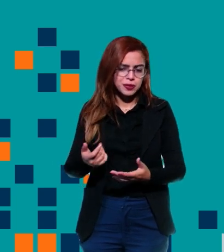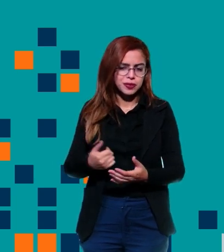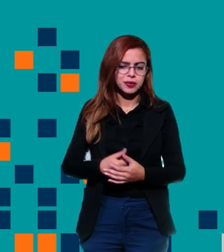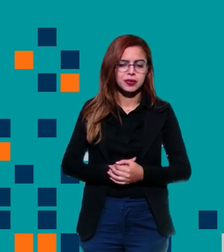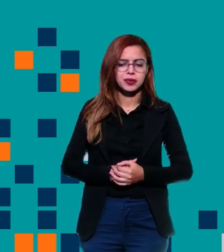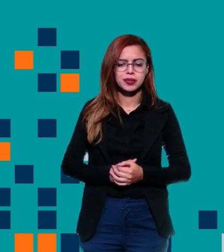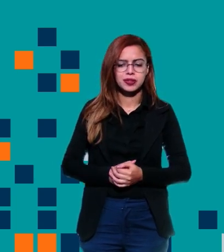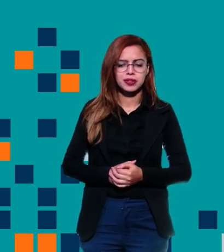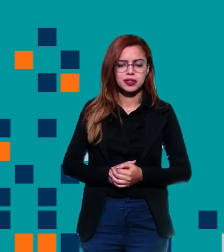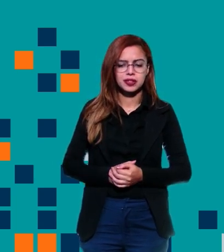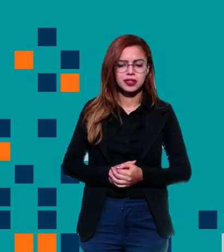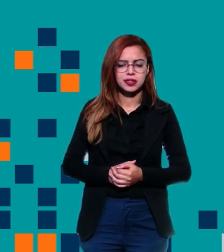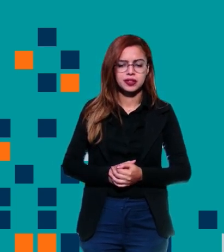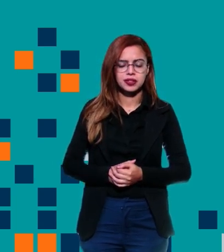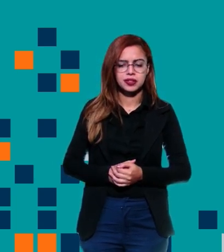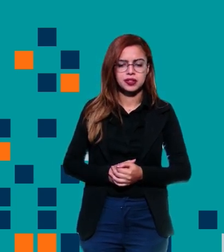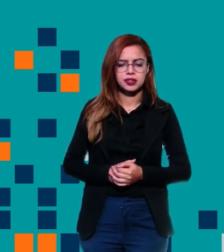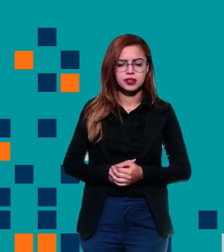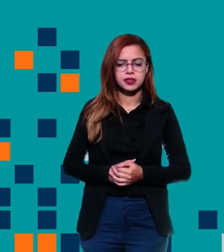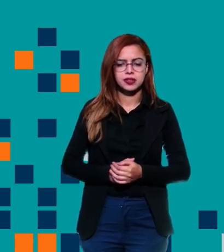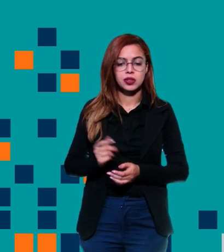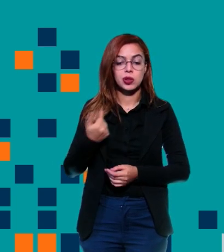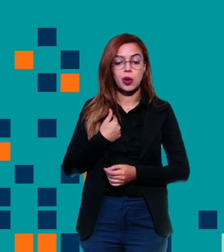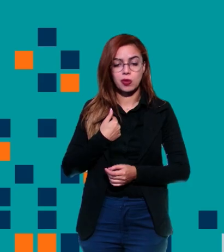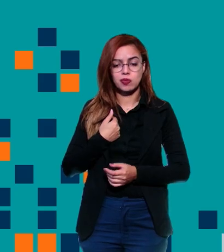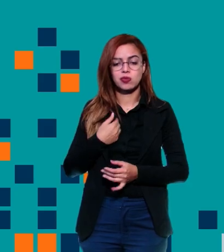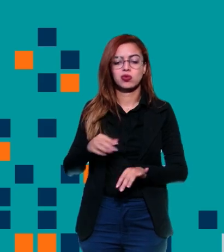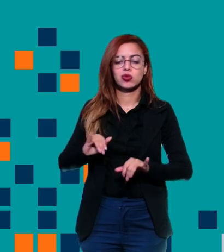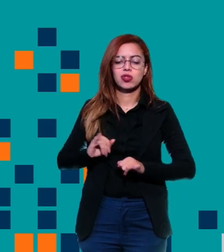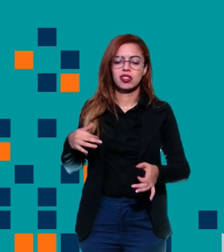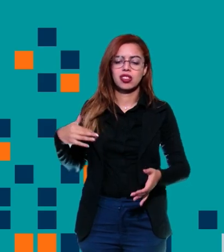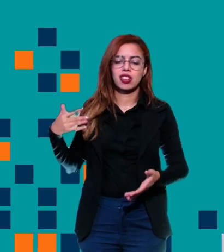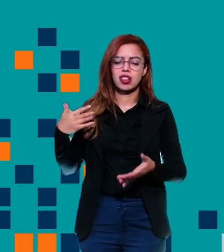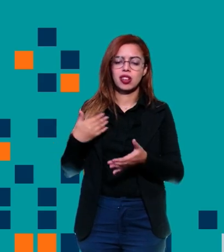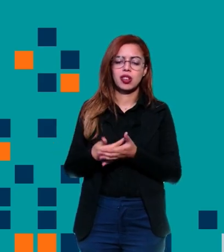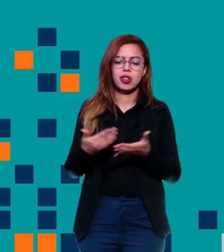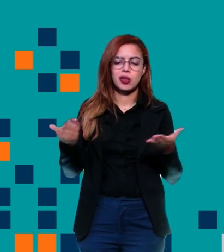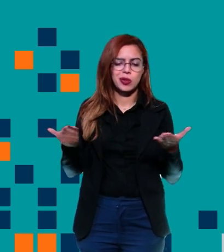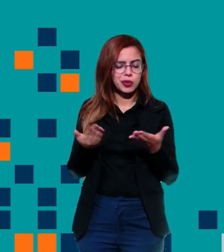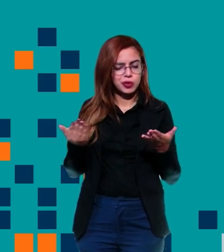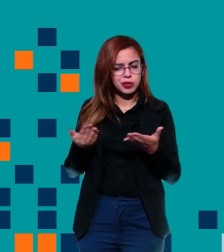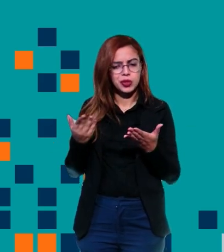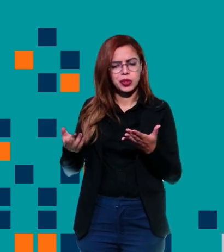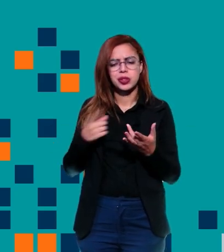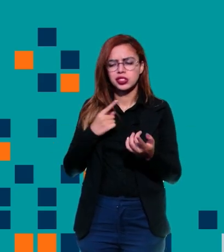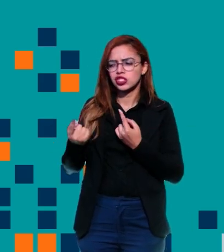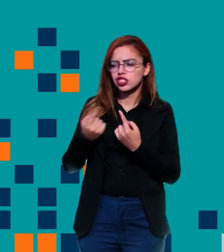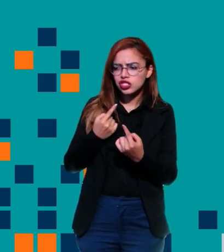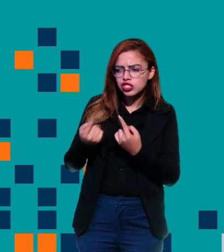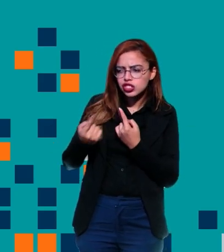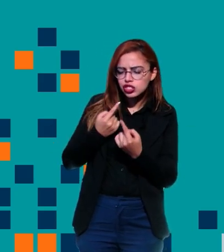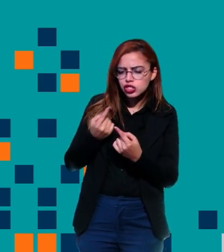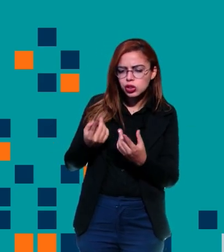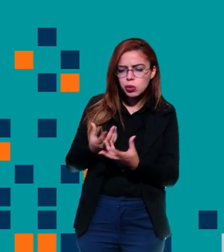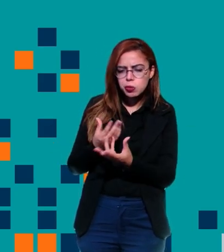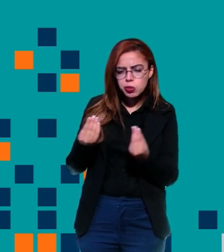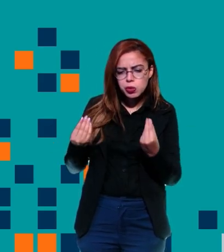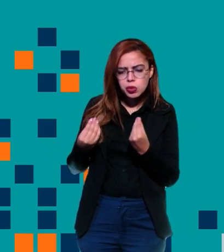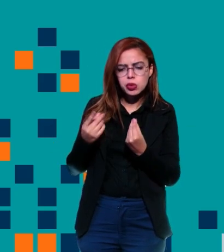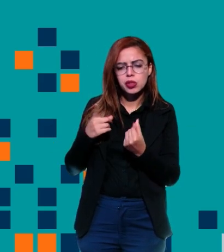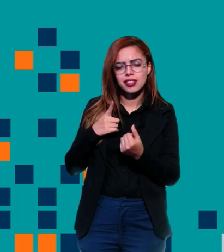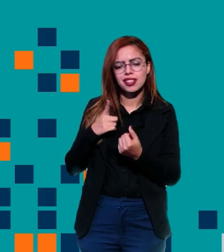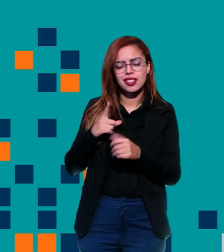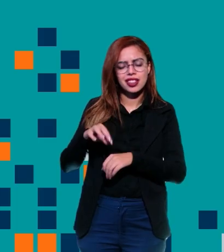Assim, e a gente sofre com isso até hoje, né? E tem esse diálogo muito com os clientes. A gente quer que envelheça